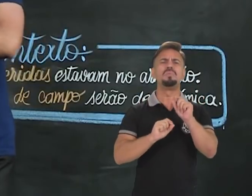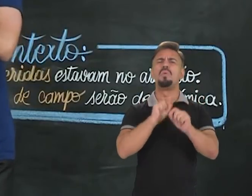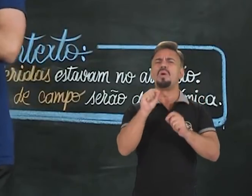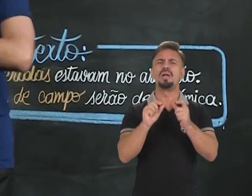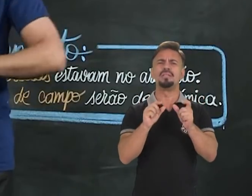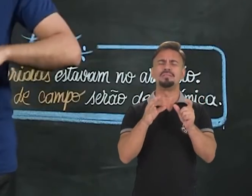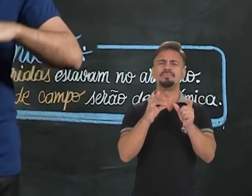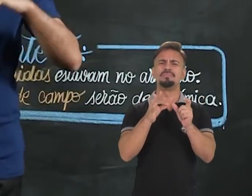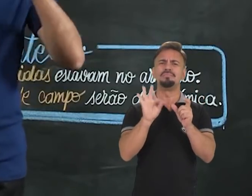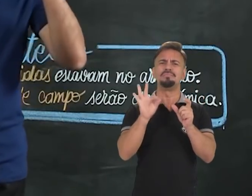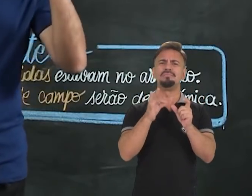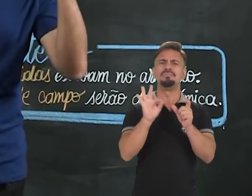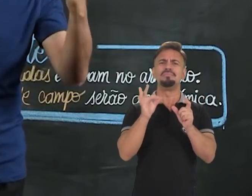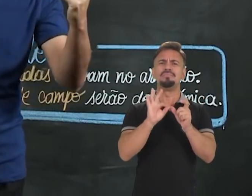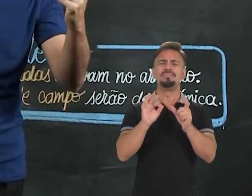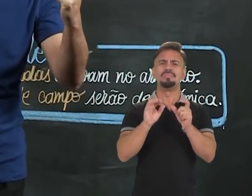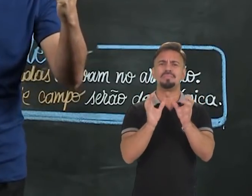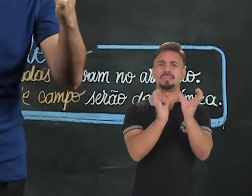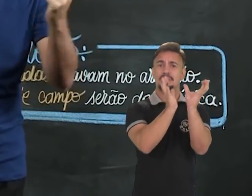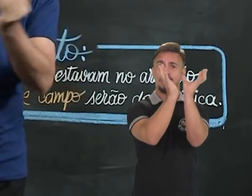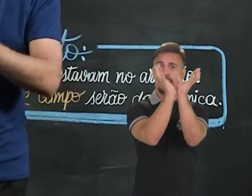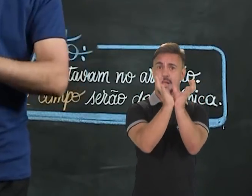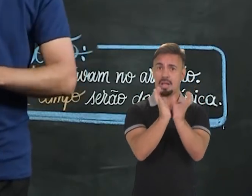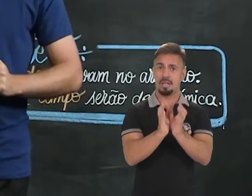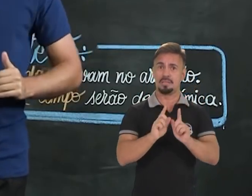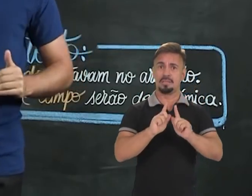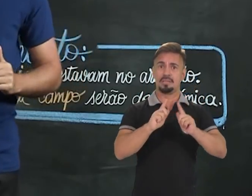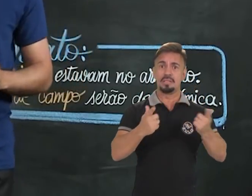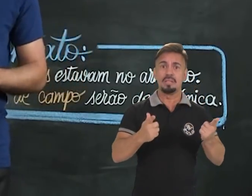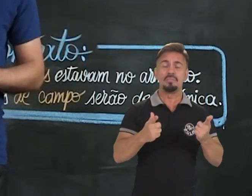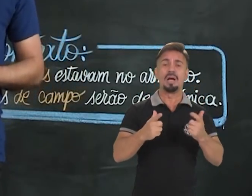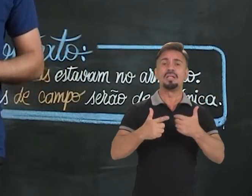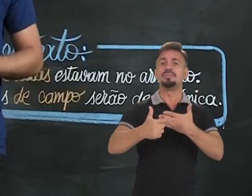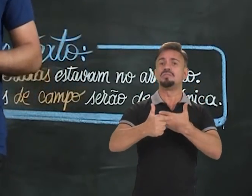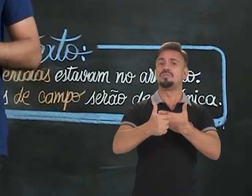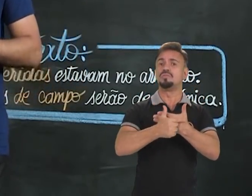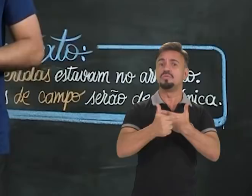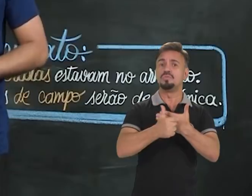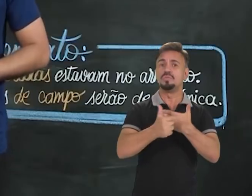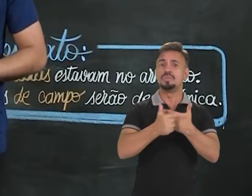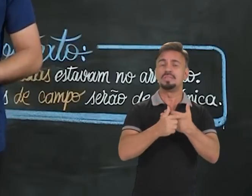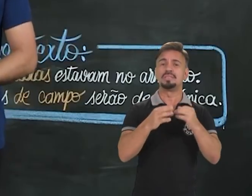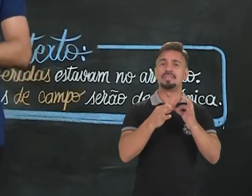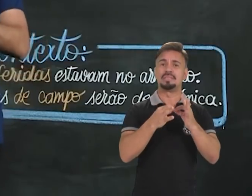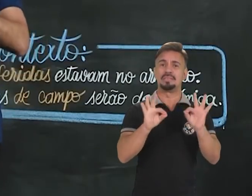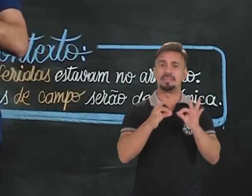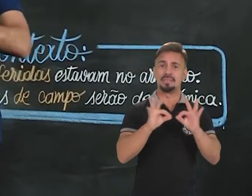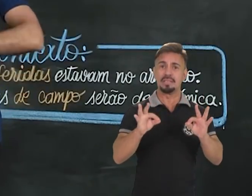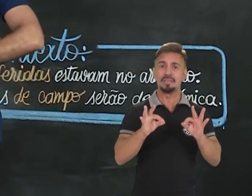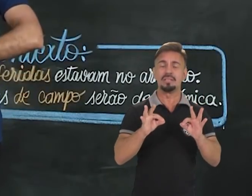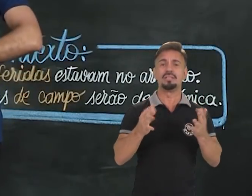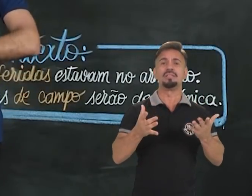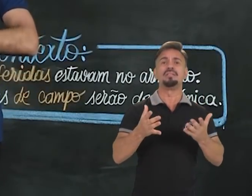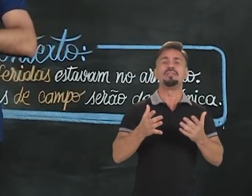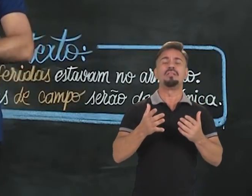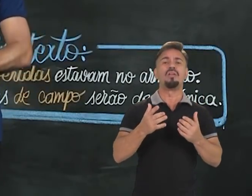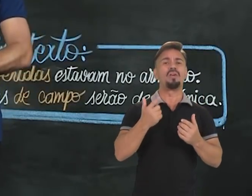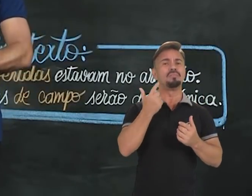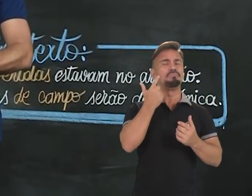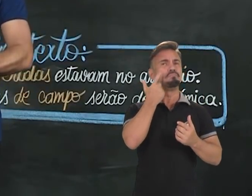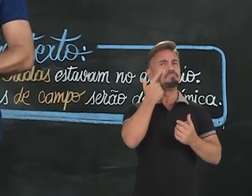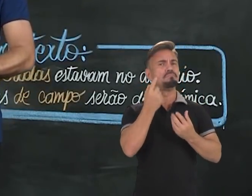isso? É a relação entre as classes gramaticais e as funções sintáticas. Quando a gente vai fazer uma